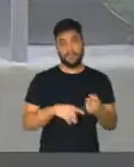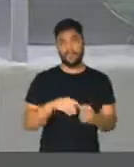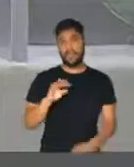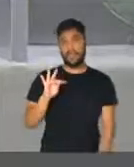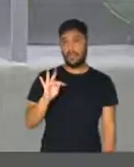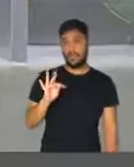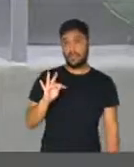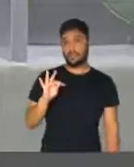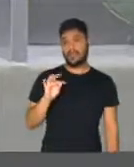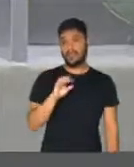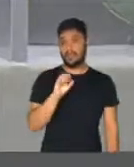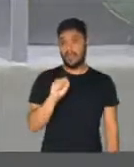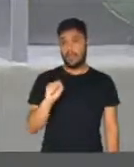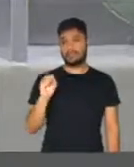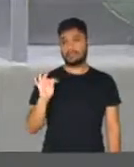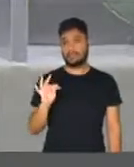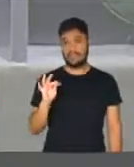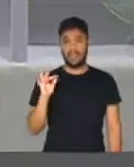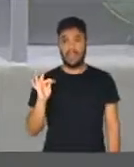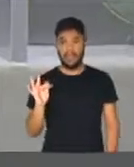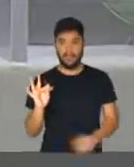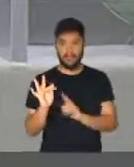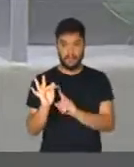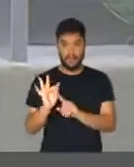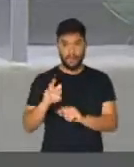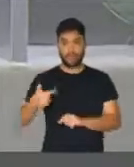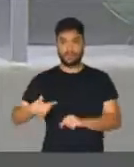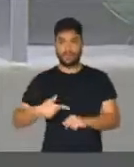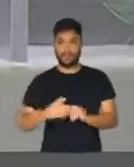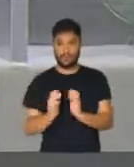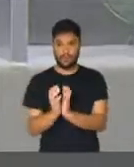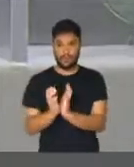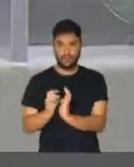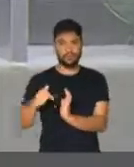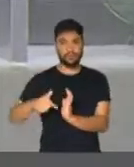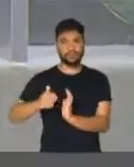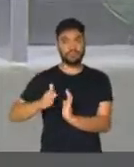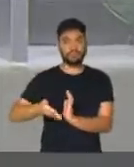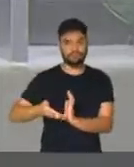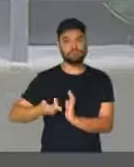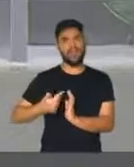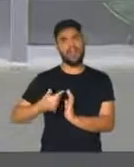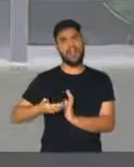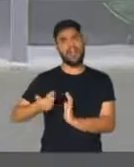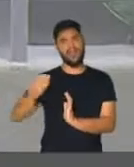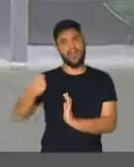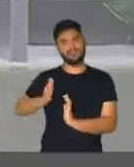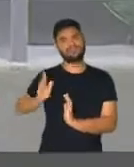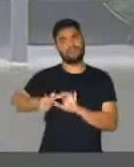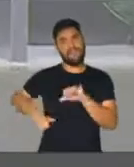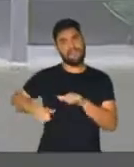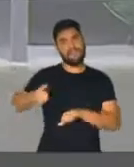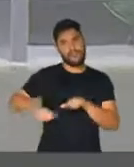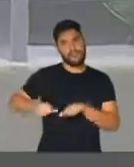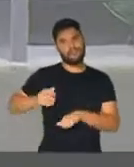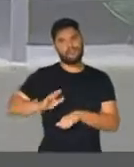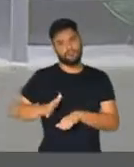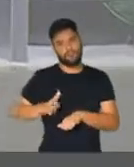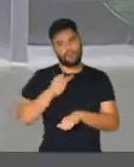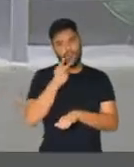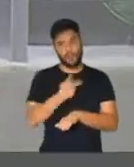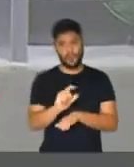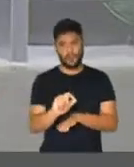Federal, na sua segunda turma, já tem jurisprudência dizendo